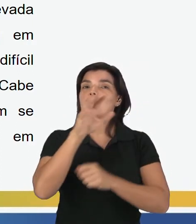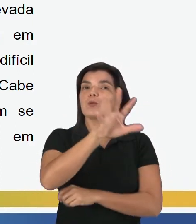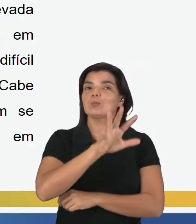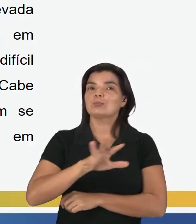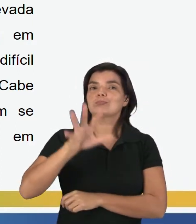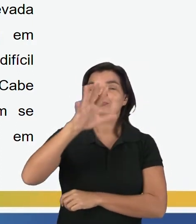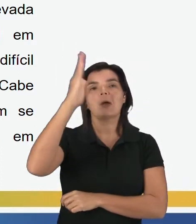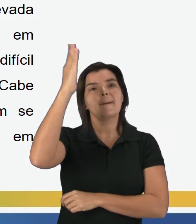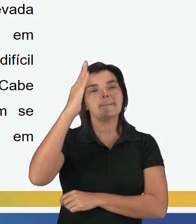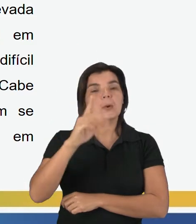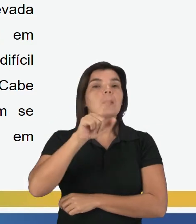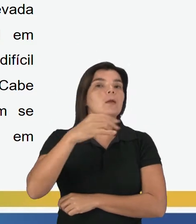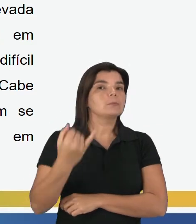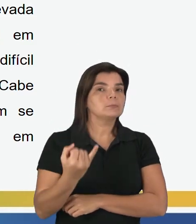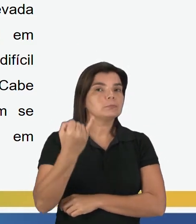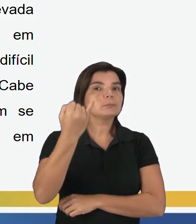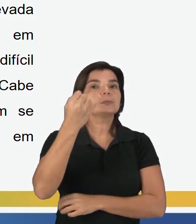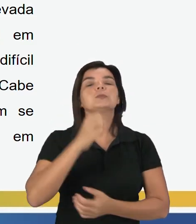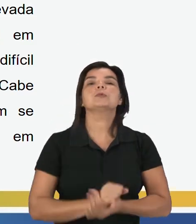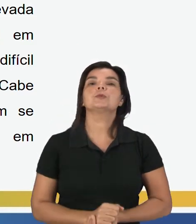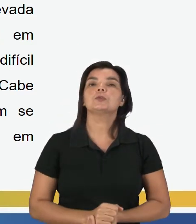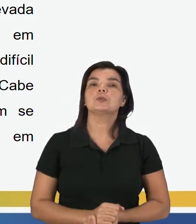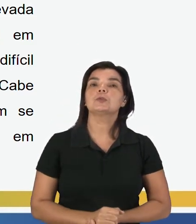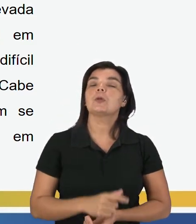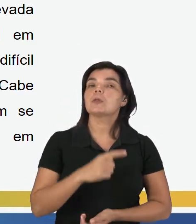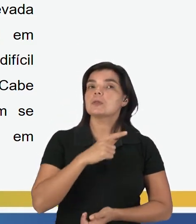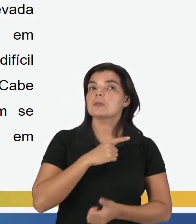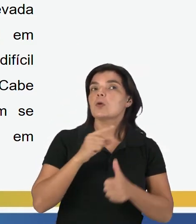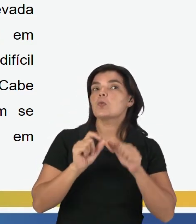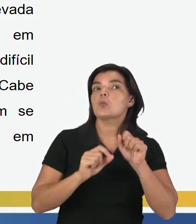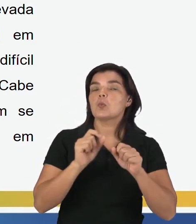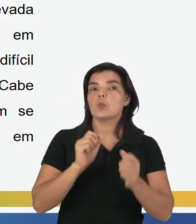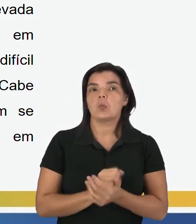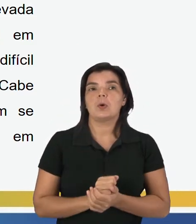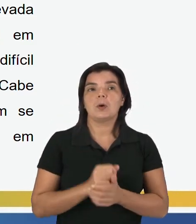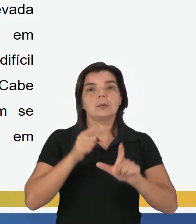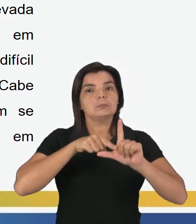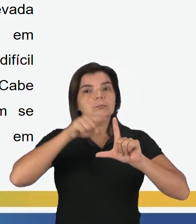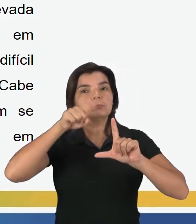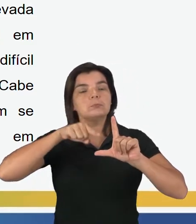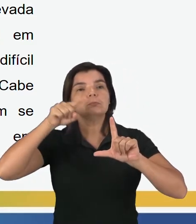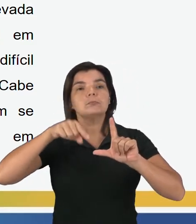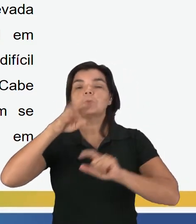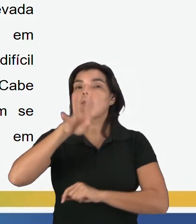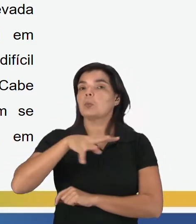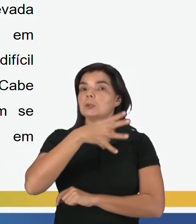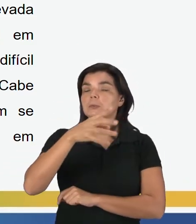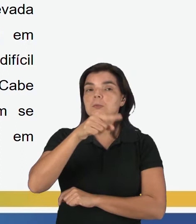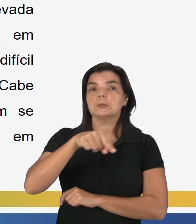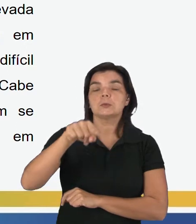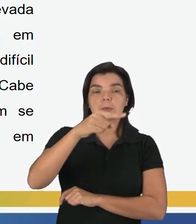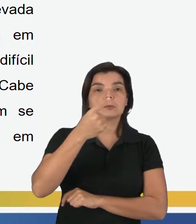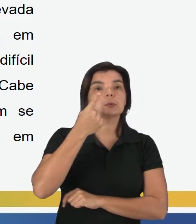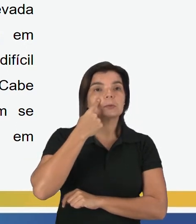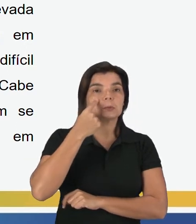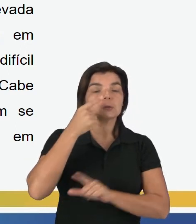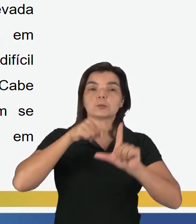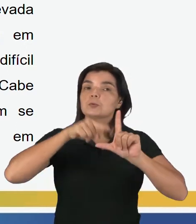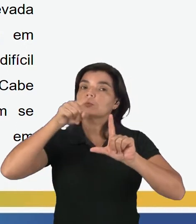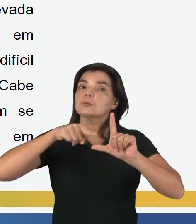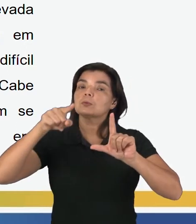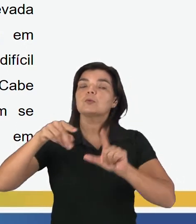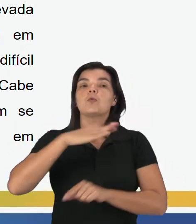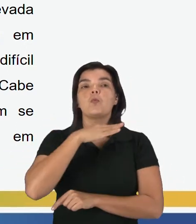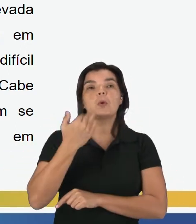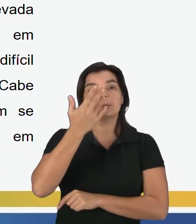regiões brasileiras, isso é importante. Então, nós temos aí uma tabela que mostra essa taxa de